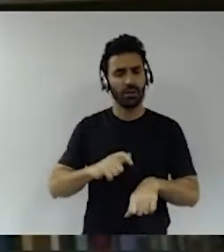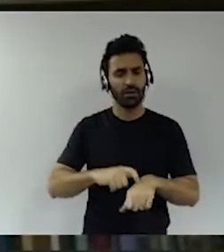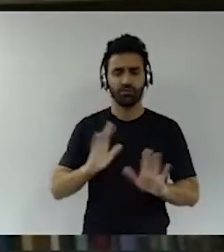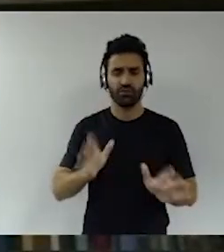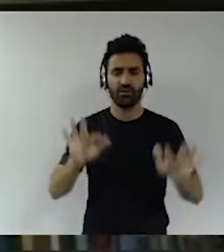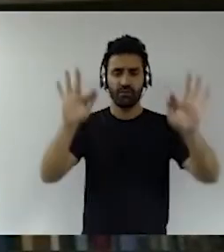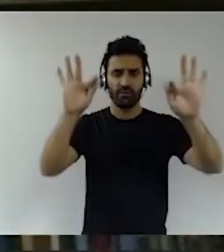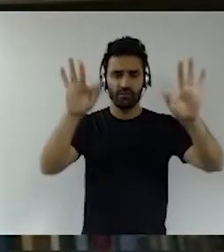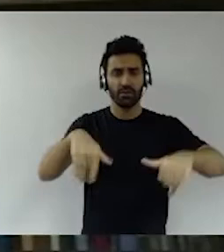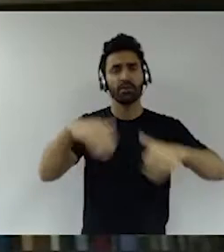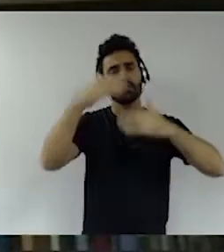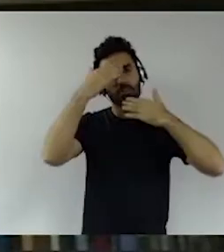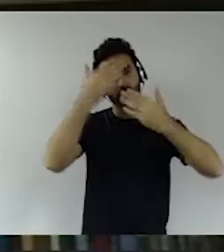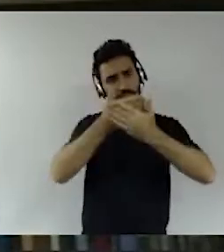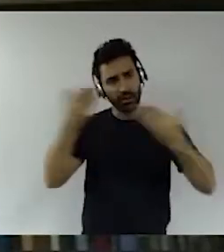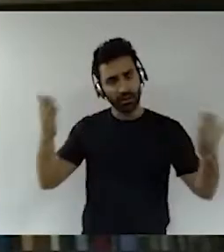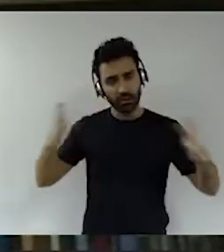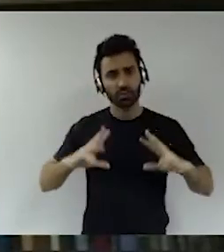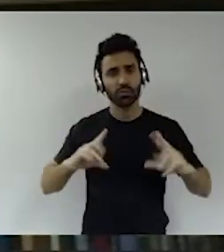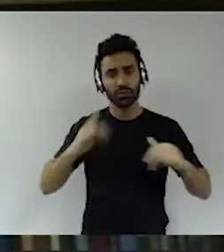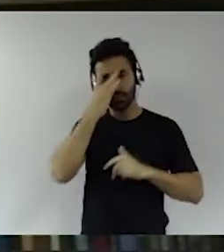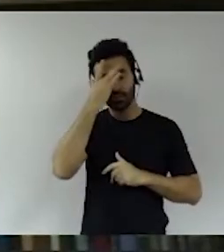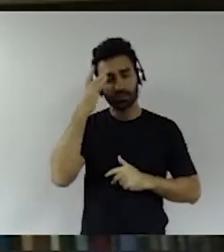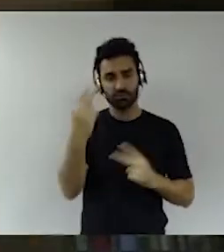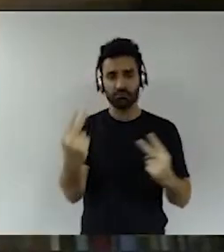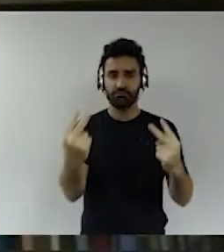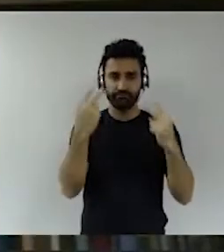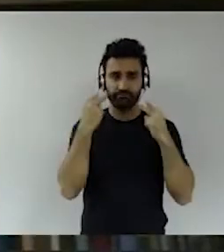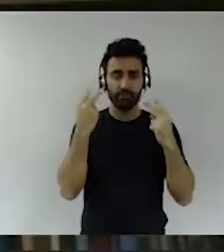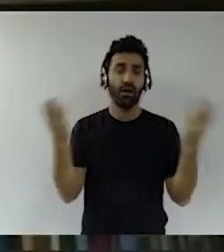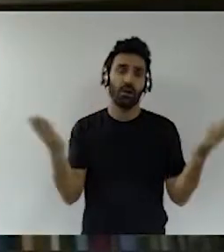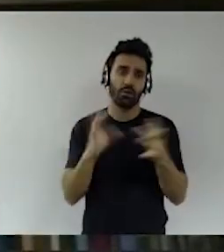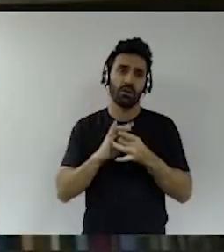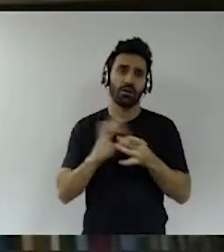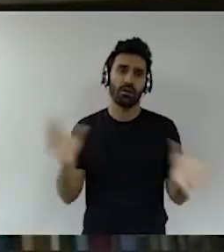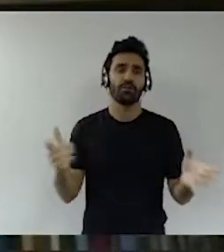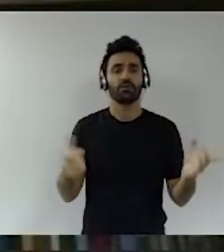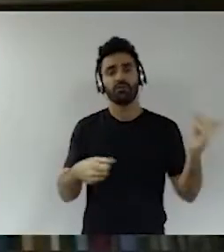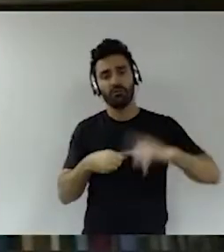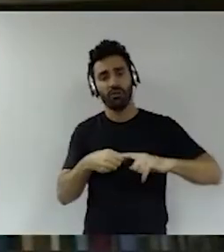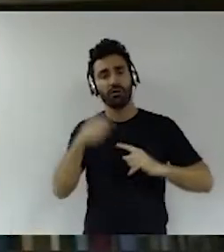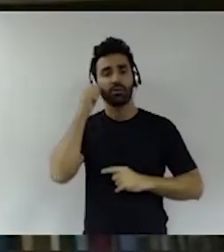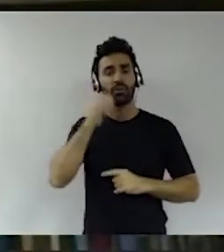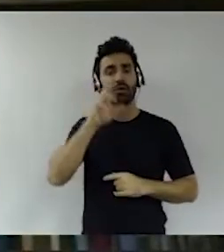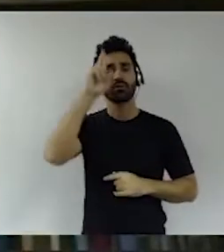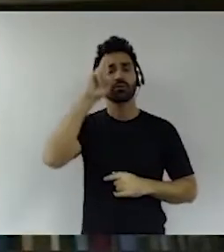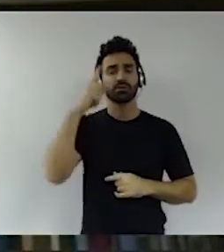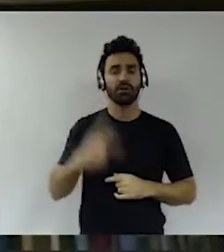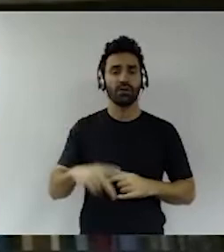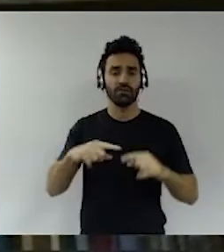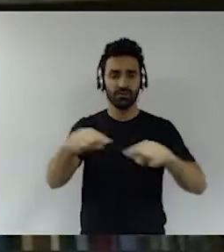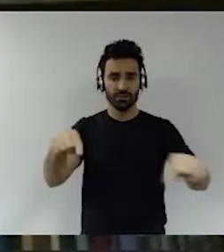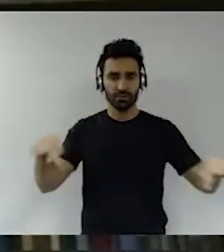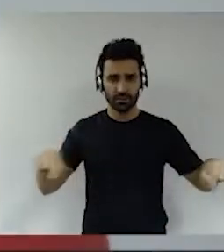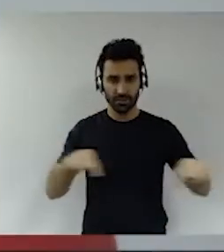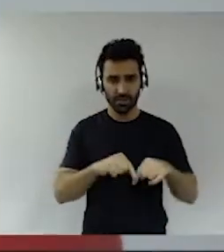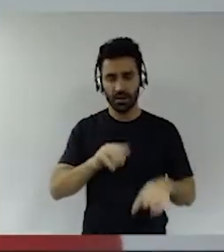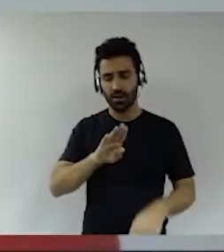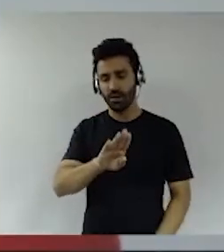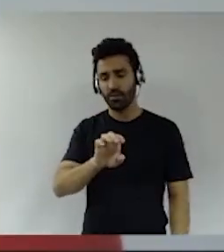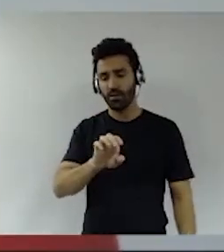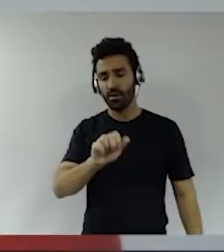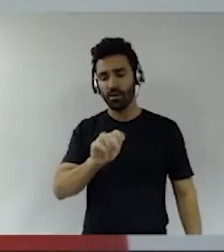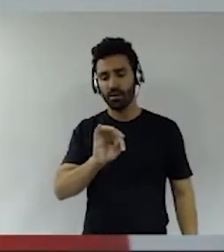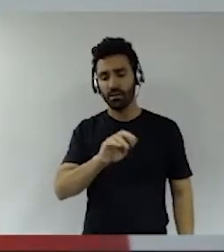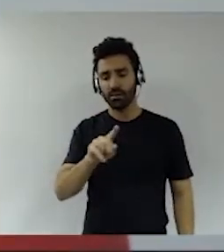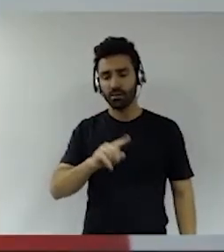Agradeço aos ouvintes, aí passo a palavra para a nossa mediadora, a doutora Beatriz. Muito obrigada,